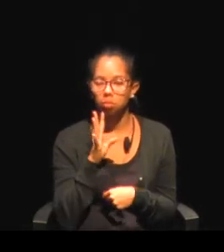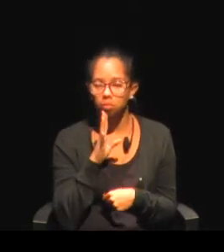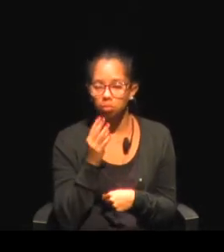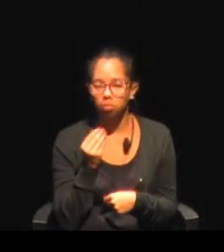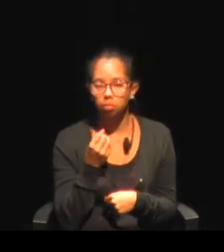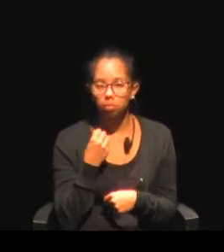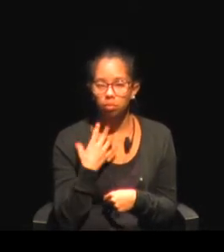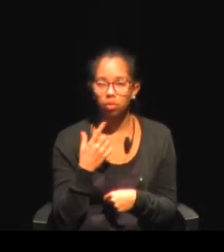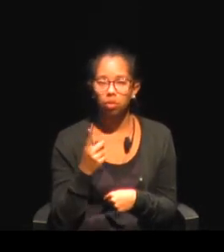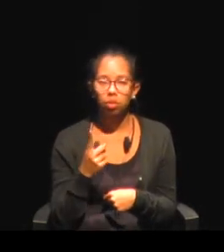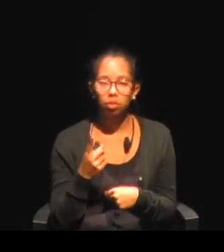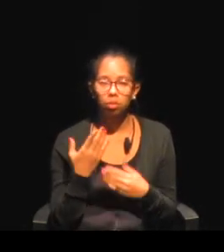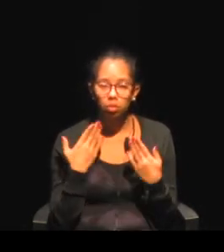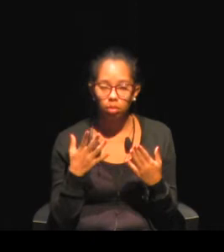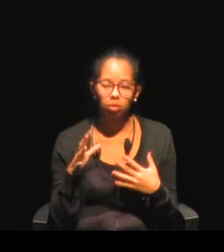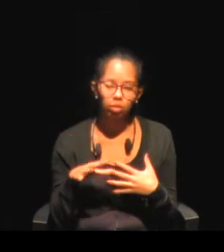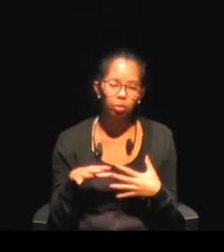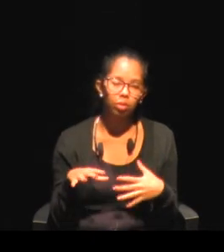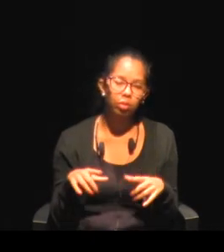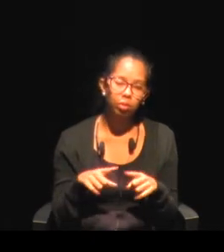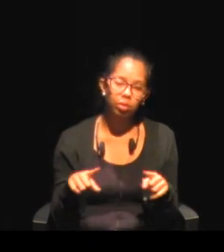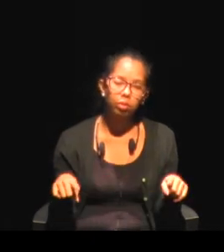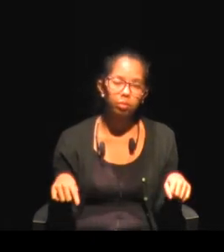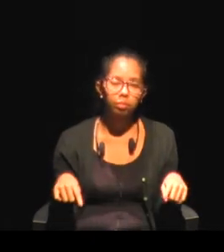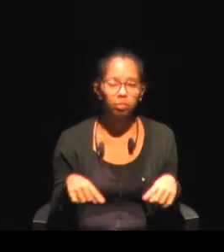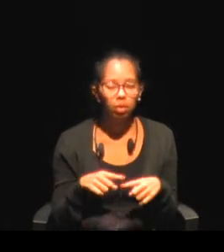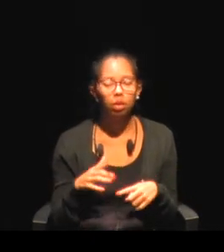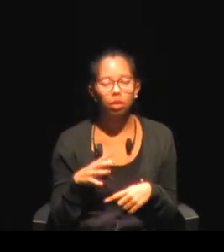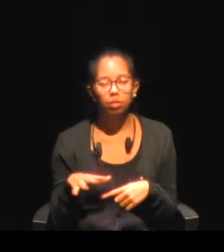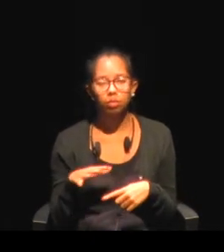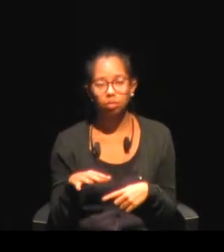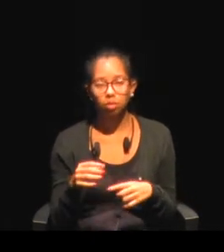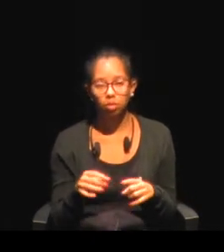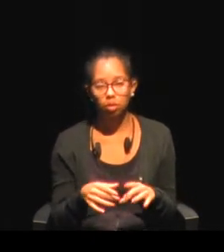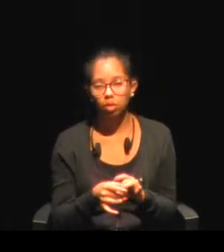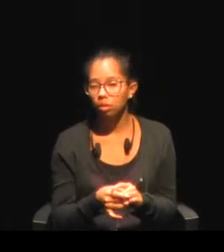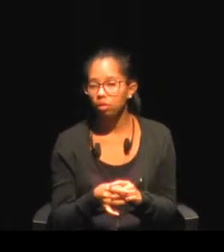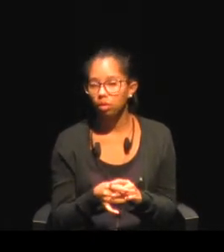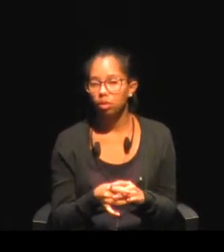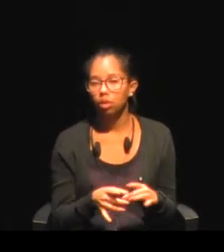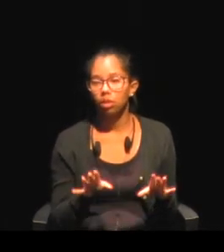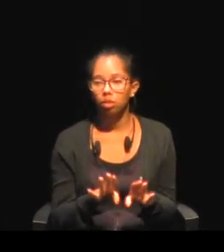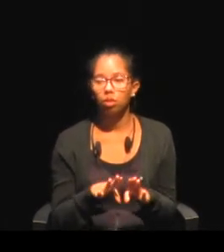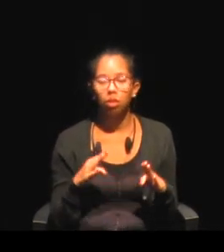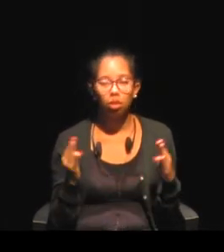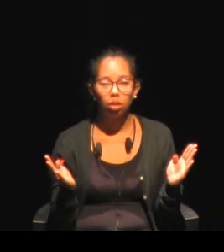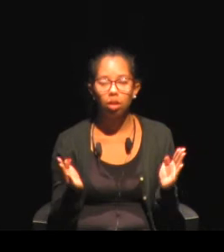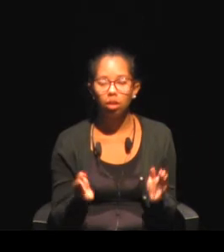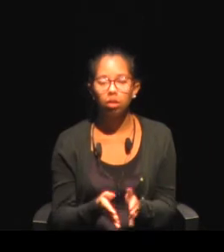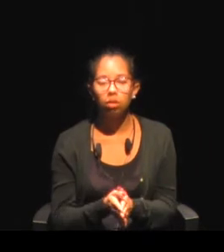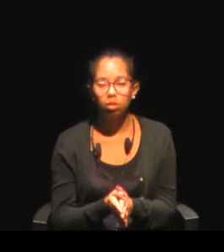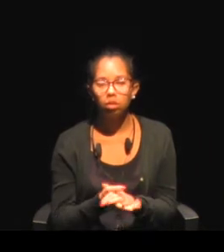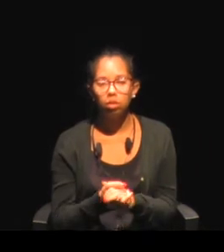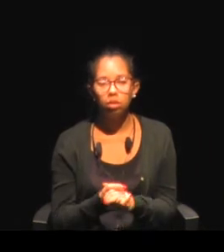maravilhosa. Estava lá isso aí, do que é o espaço do Pampa, né? Essa vastidão totalmente aberta